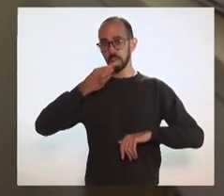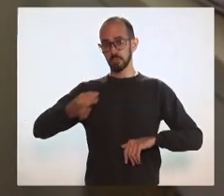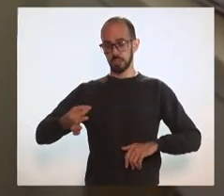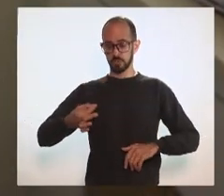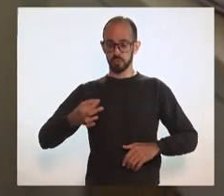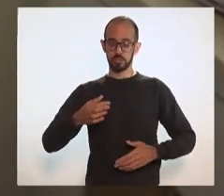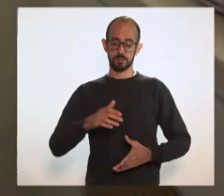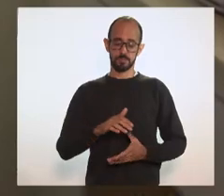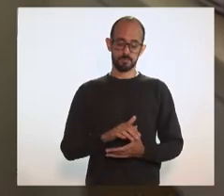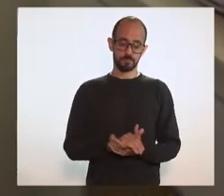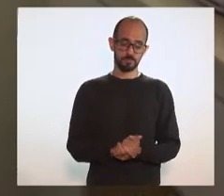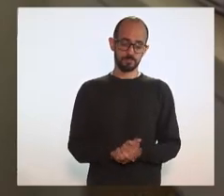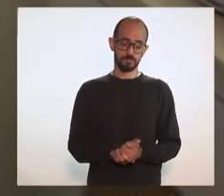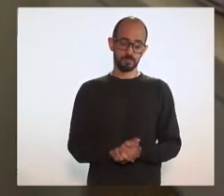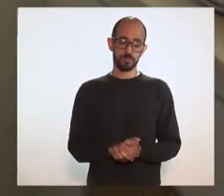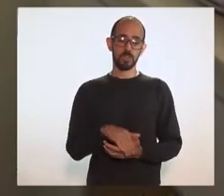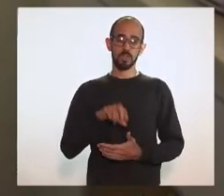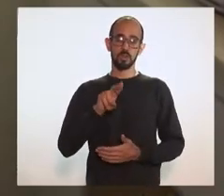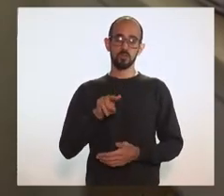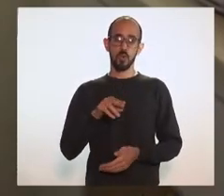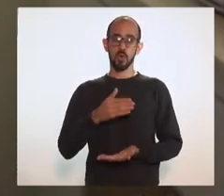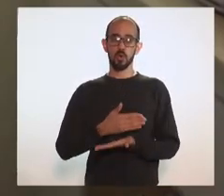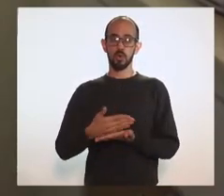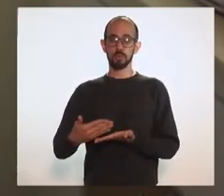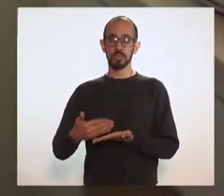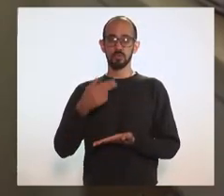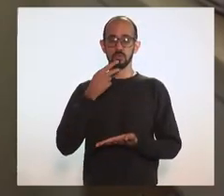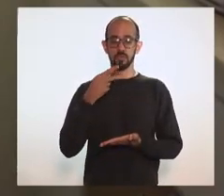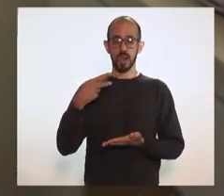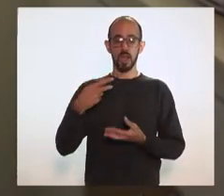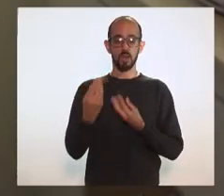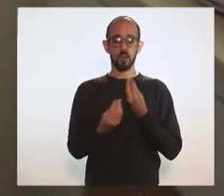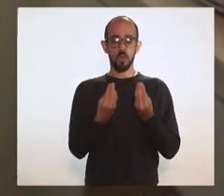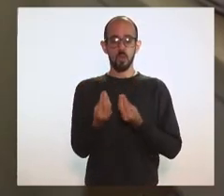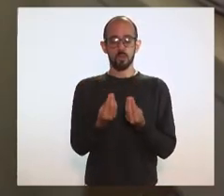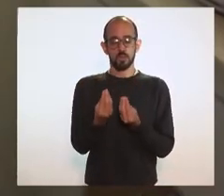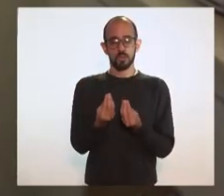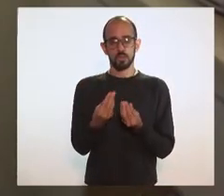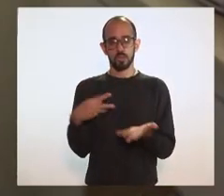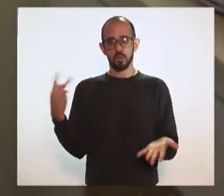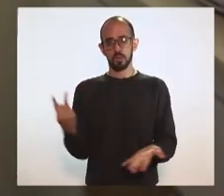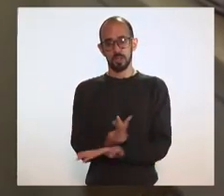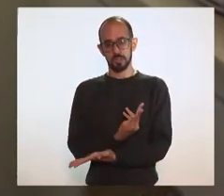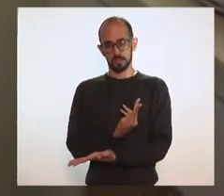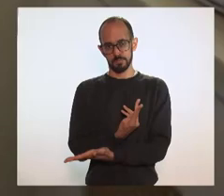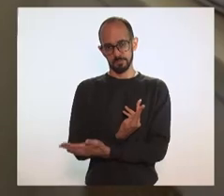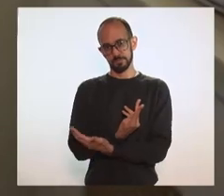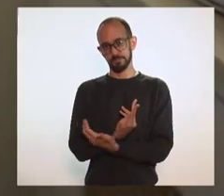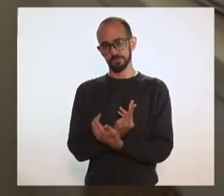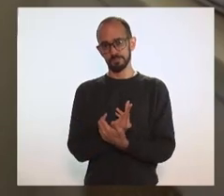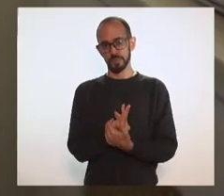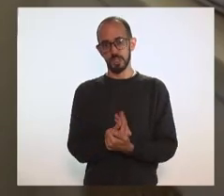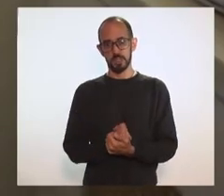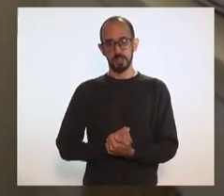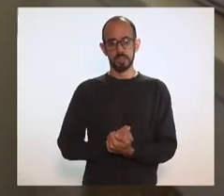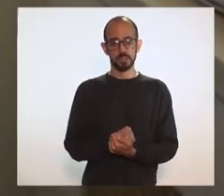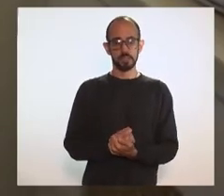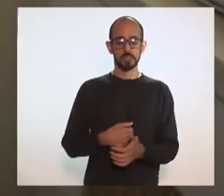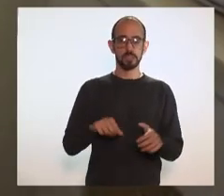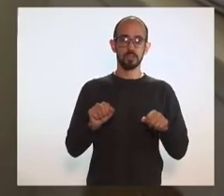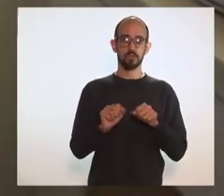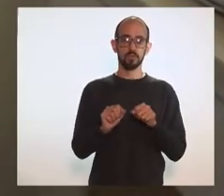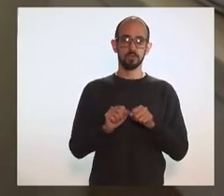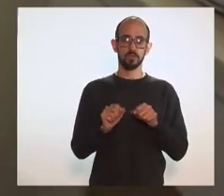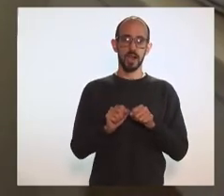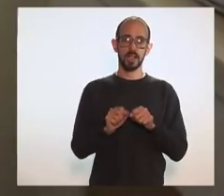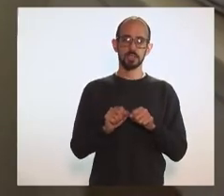aqui citar como é que isso está dilacerando, né, e aumentando muito